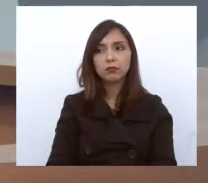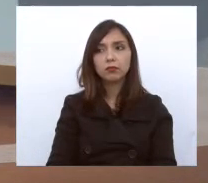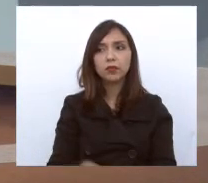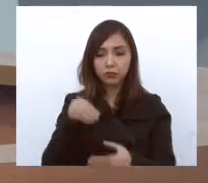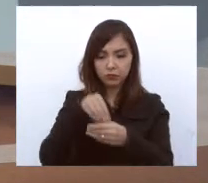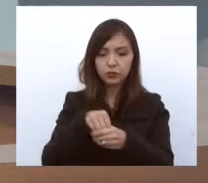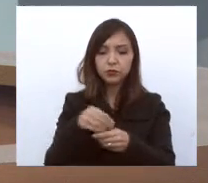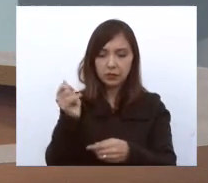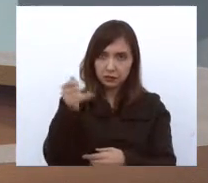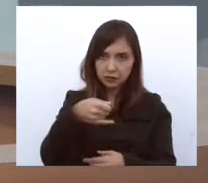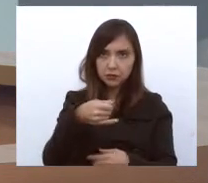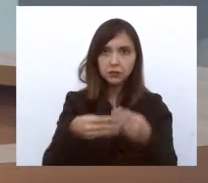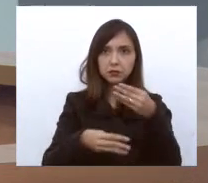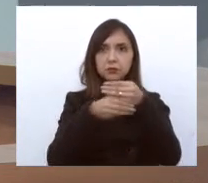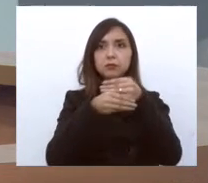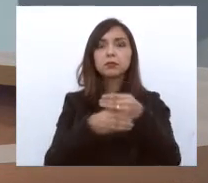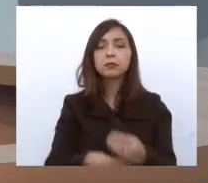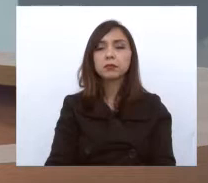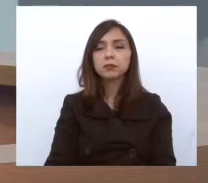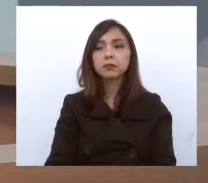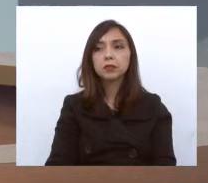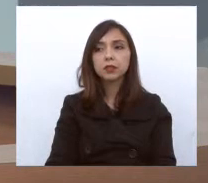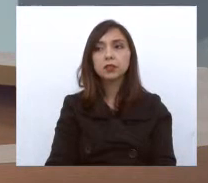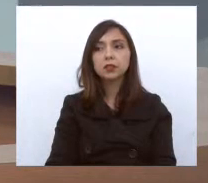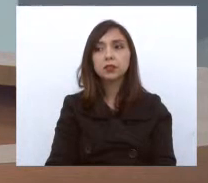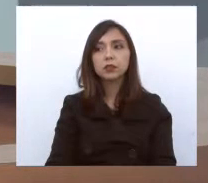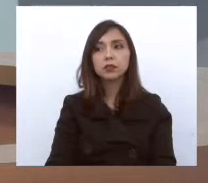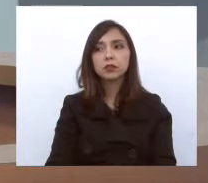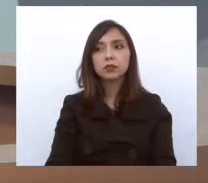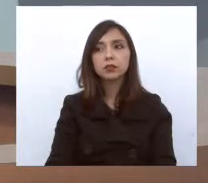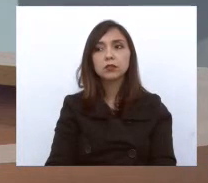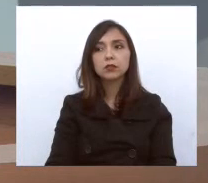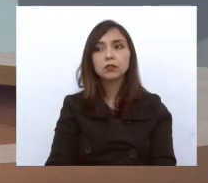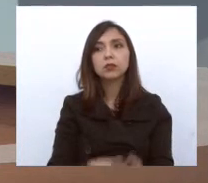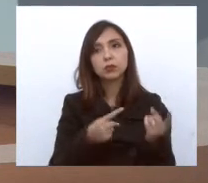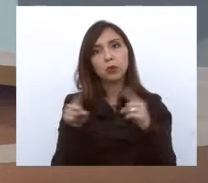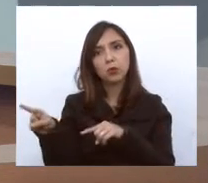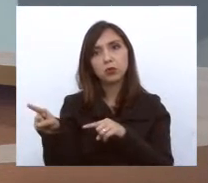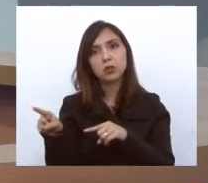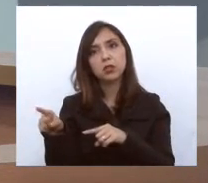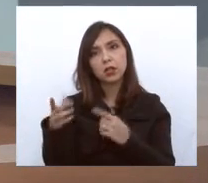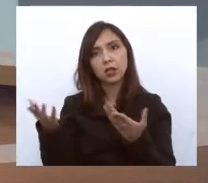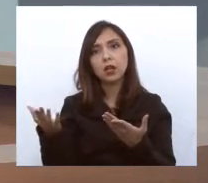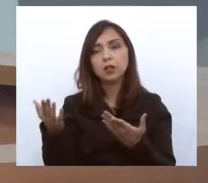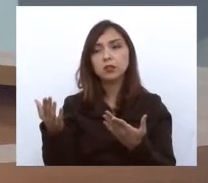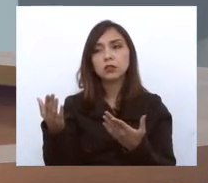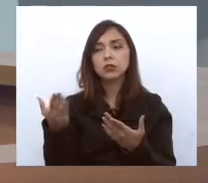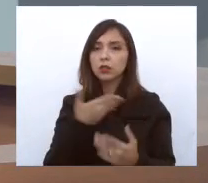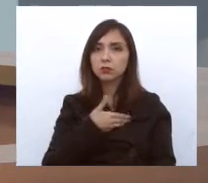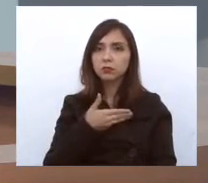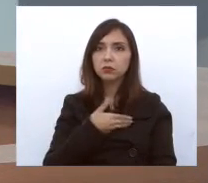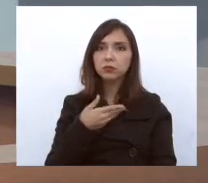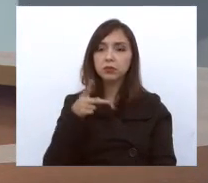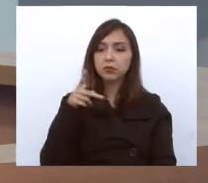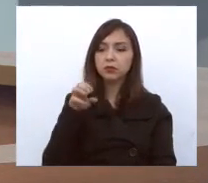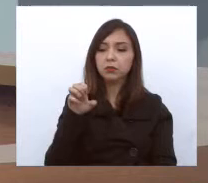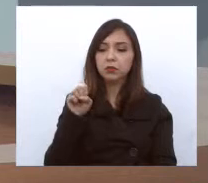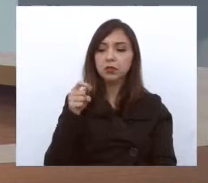votei favorável à emenda, contrariamente à fala do meu colega e prezado amigo